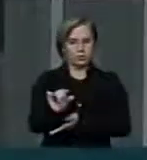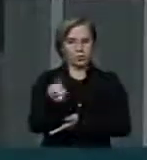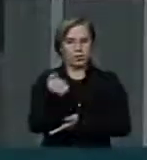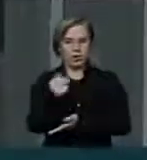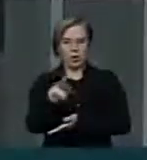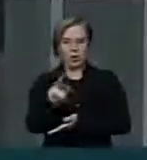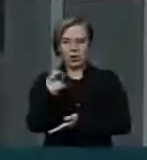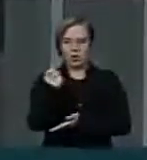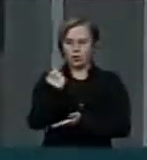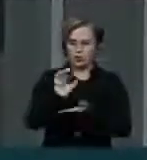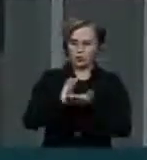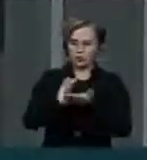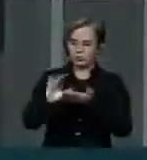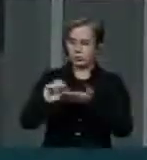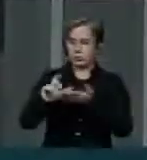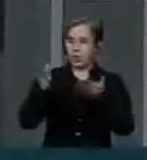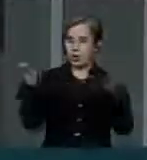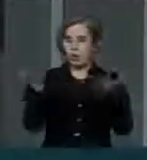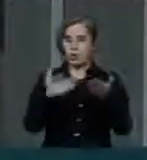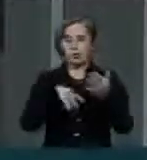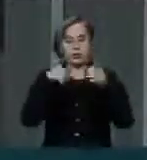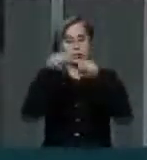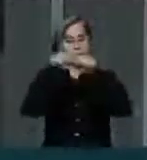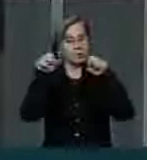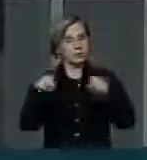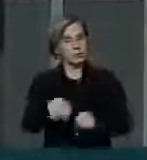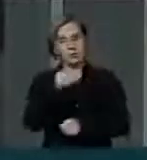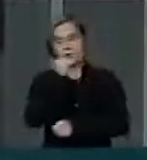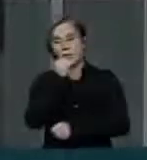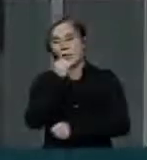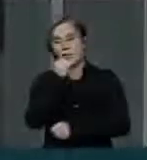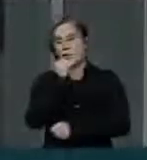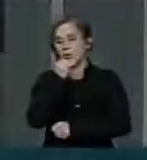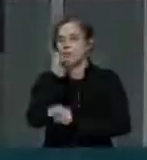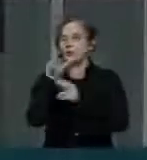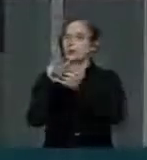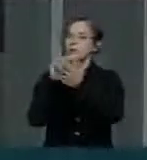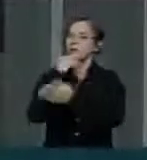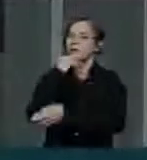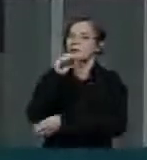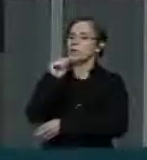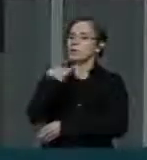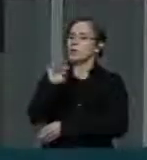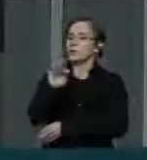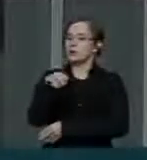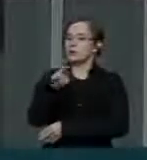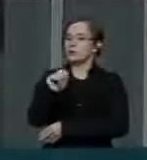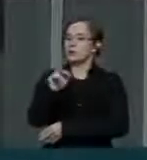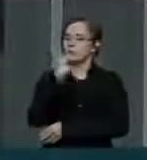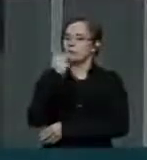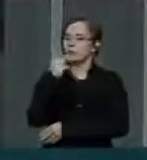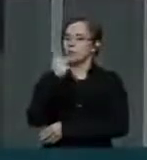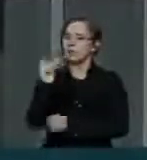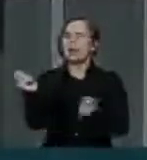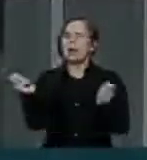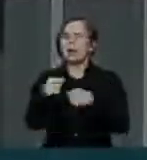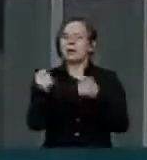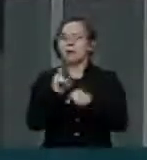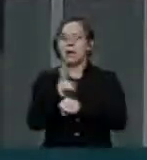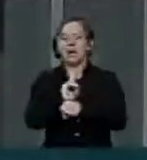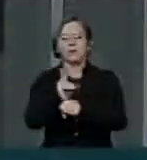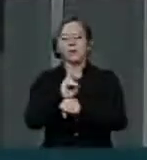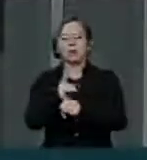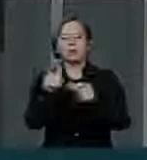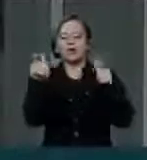seja, hoje nós temos sistema, como disse o antenor, de perfeita condição de controlar onde está